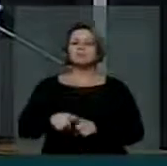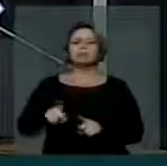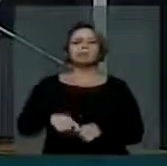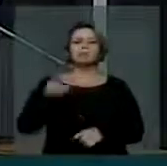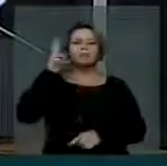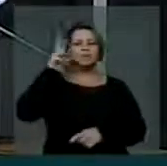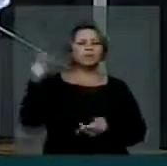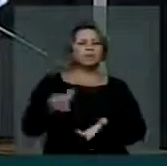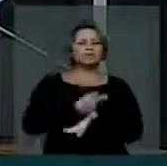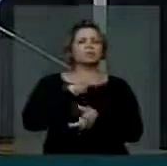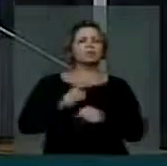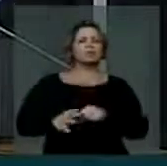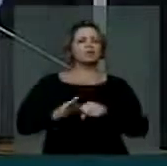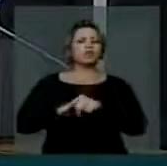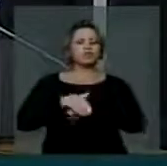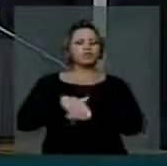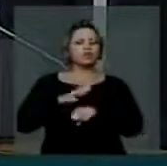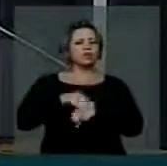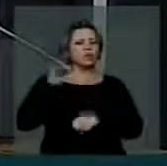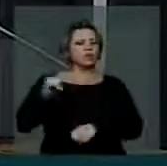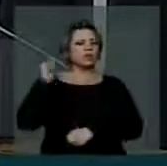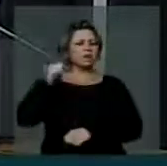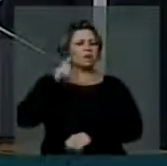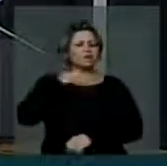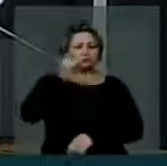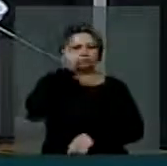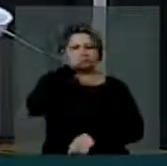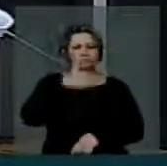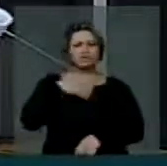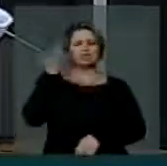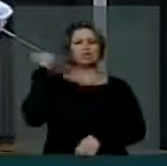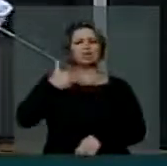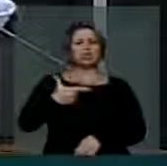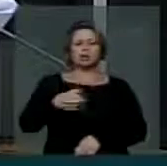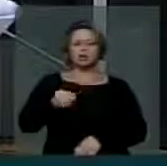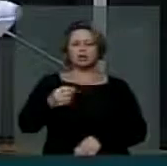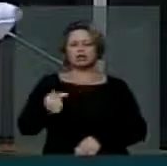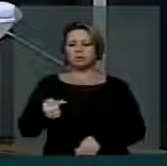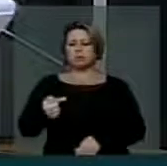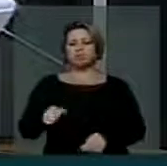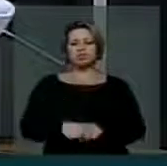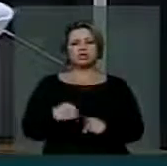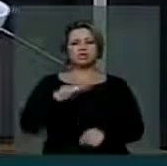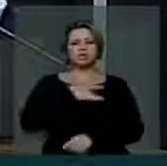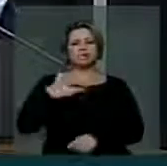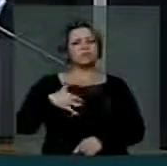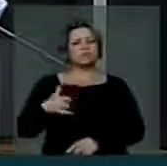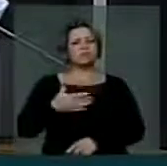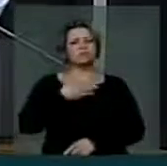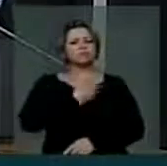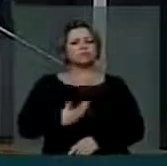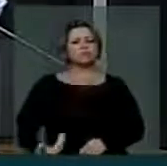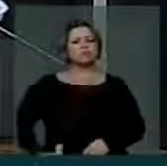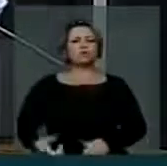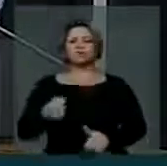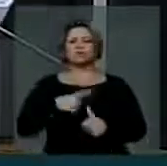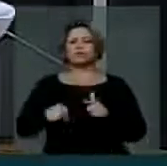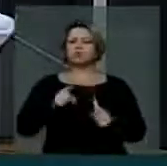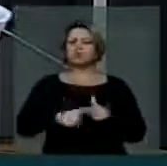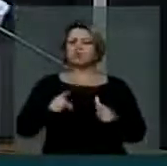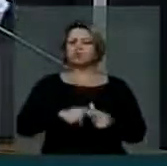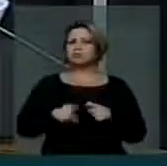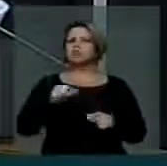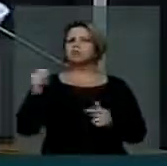noite trágica, é importante lembrar que em 2007 a saúde pública enfrentou um